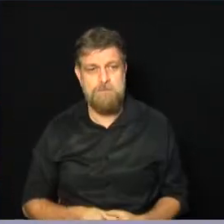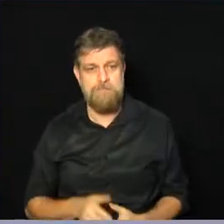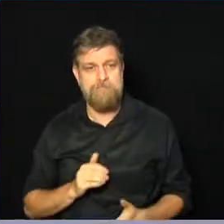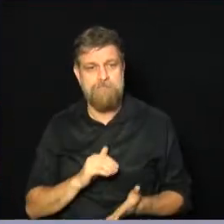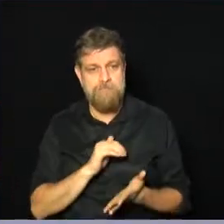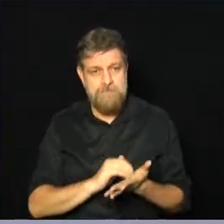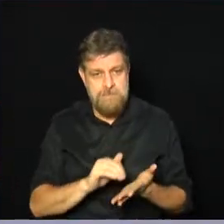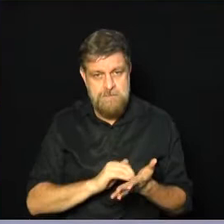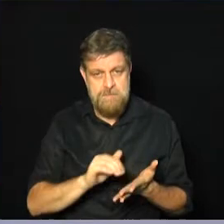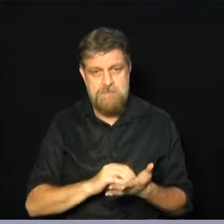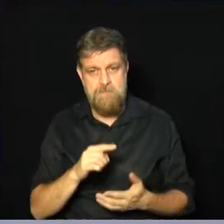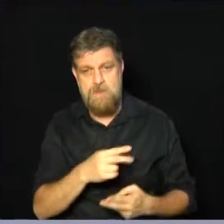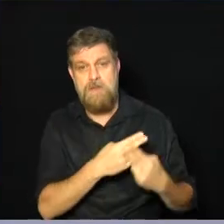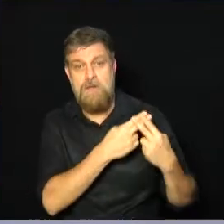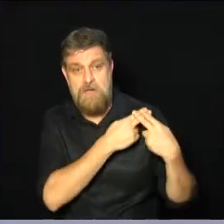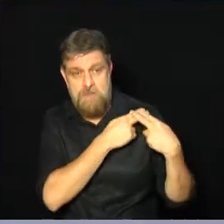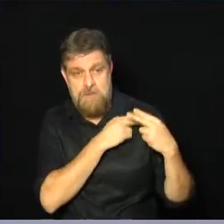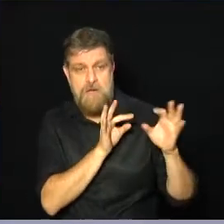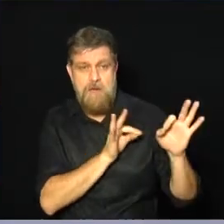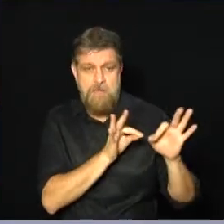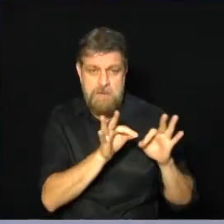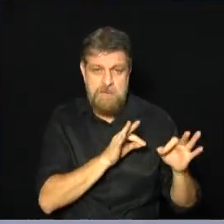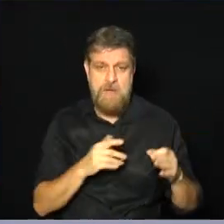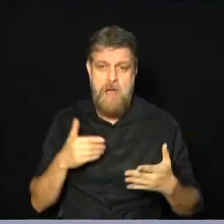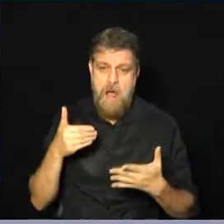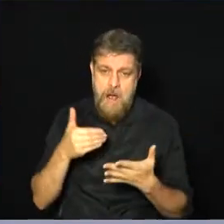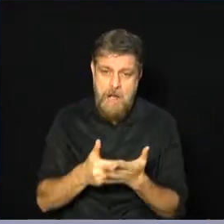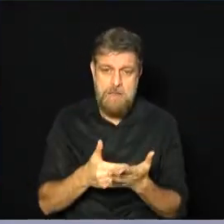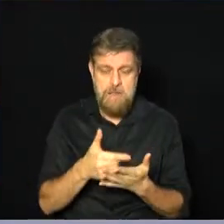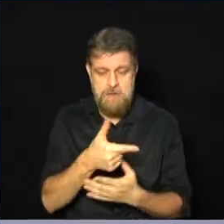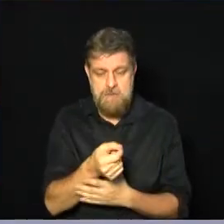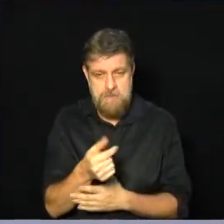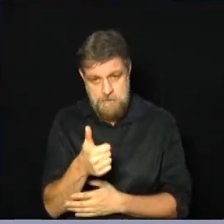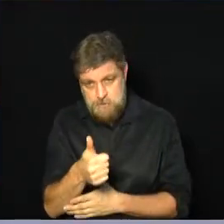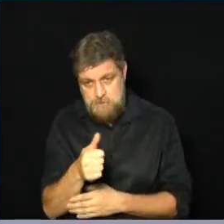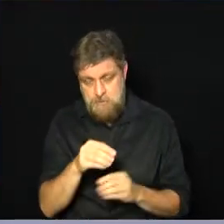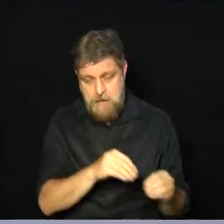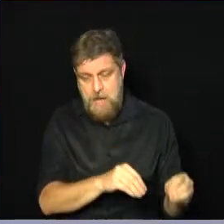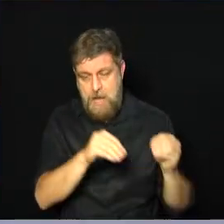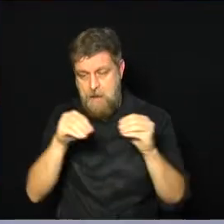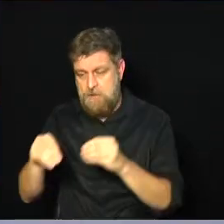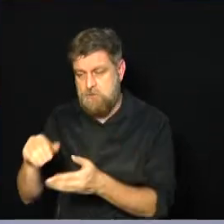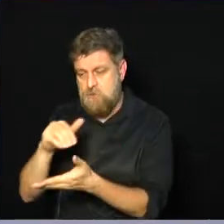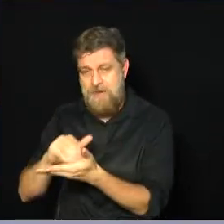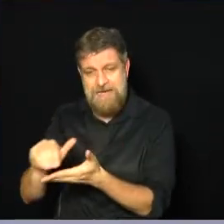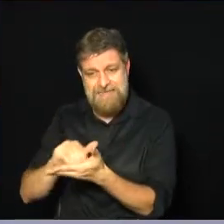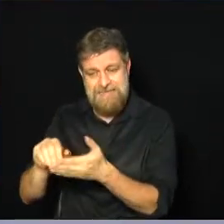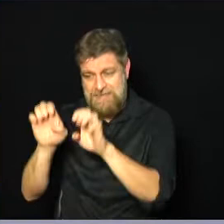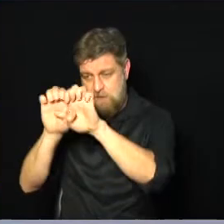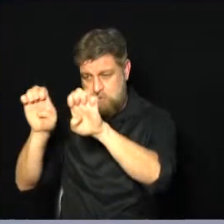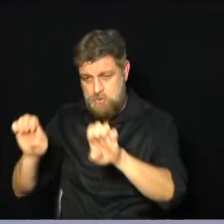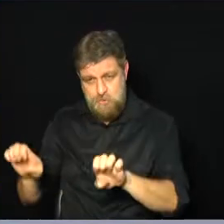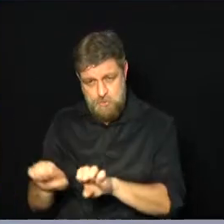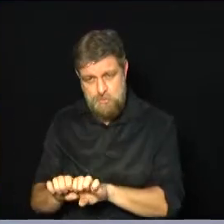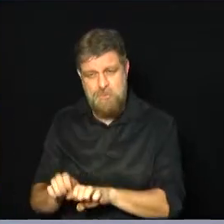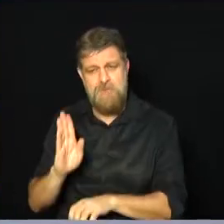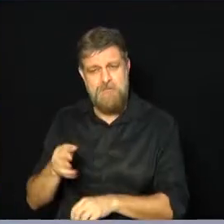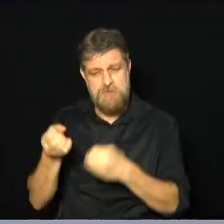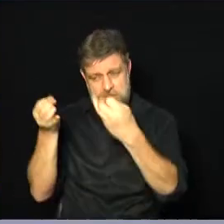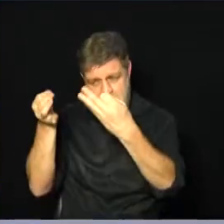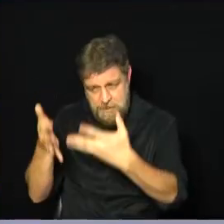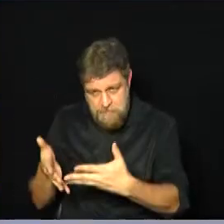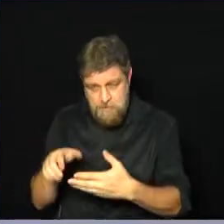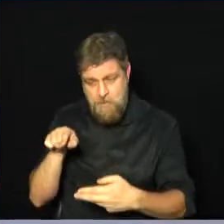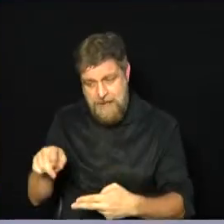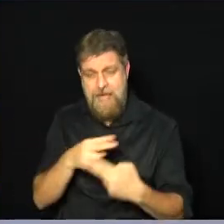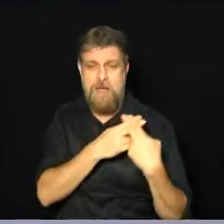de Transportes era responsável pelo projeto até o início desse ano, depois isso foi passado para a Secretaria de Infraestrutura, como ele já mencionou, né?